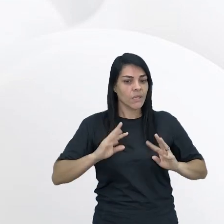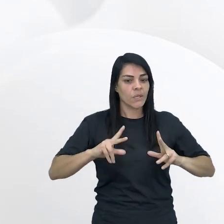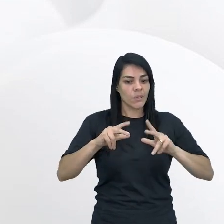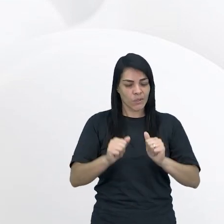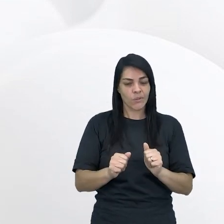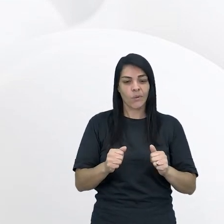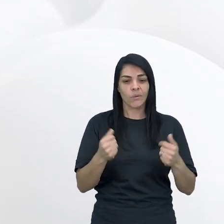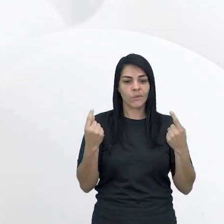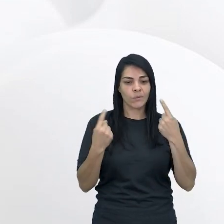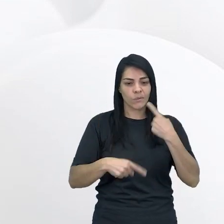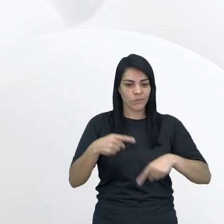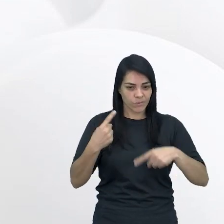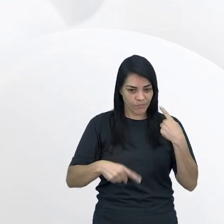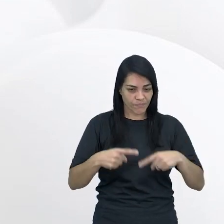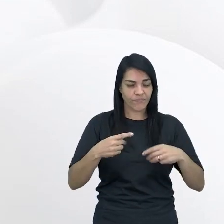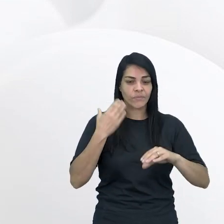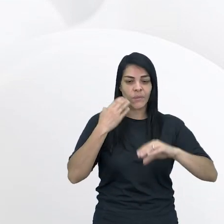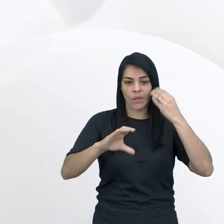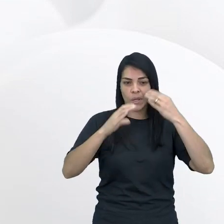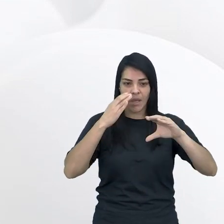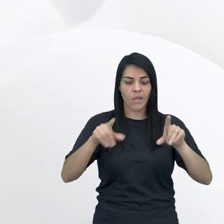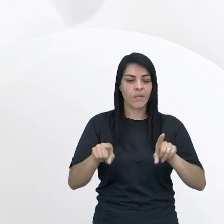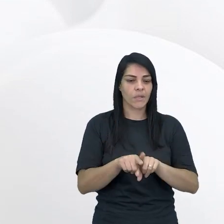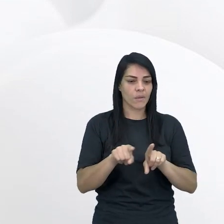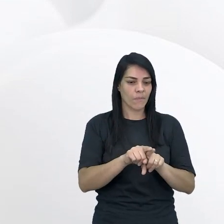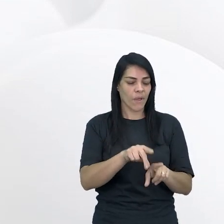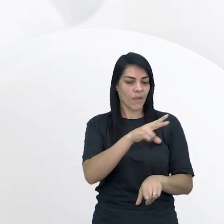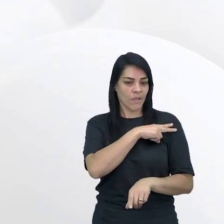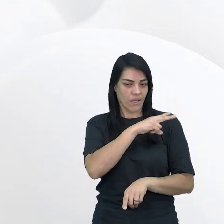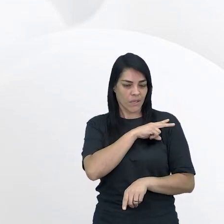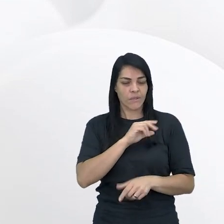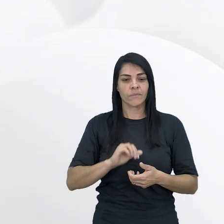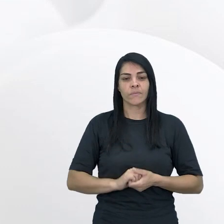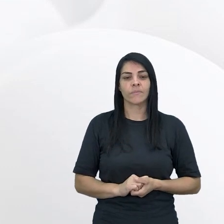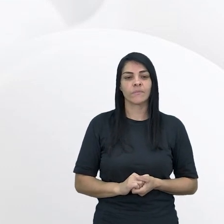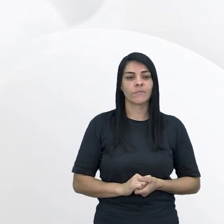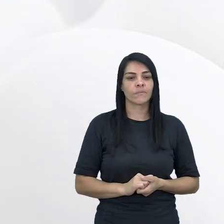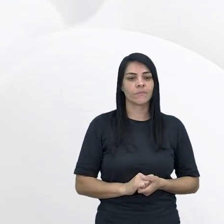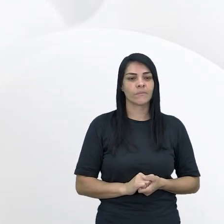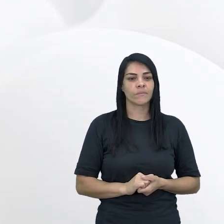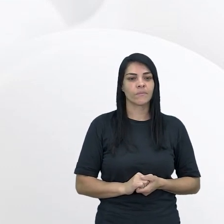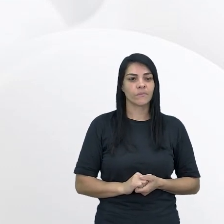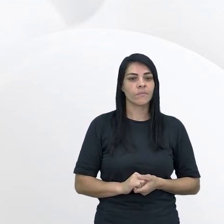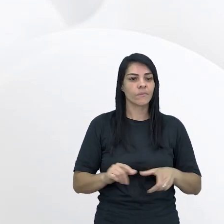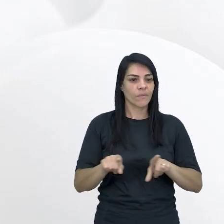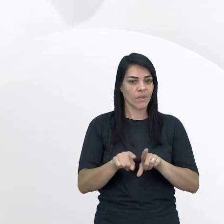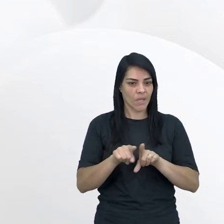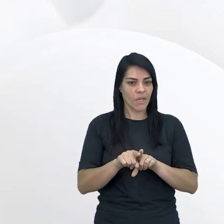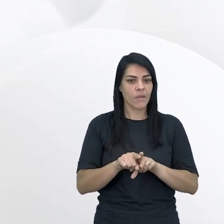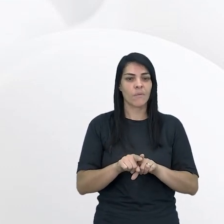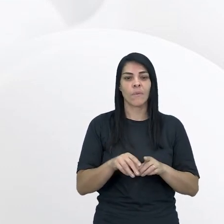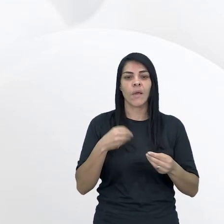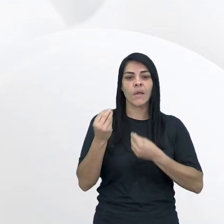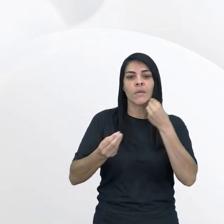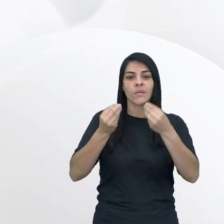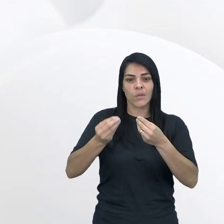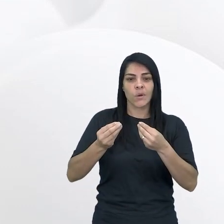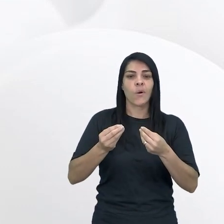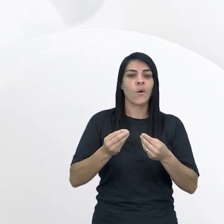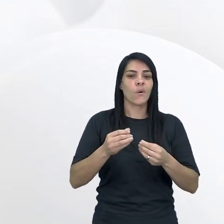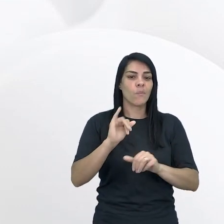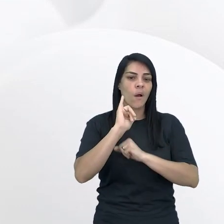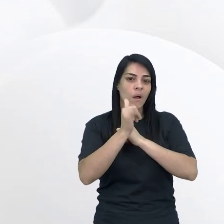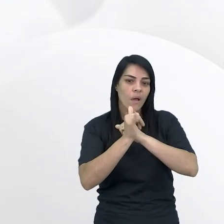situação comunicativa. Também no segundo ano, no próximo slide, levantar hipóteses sobre o enredo de